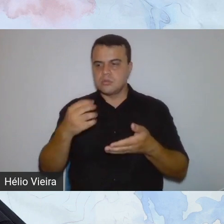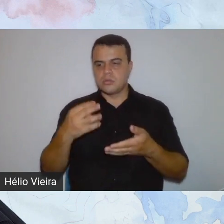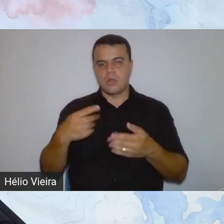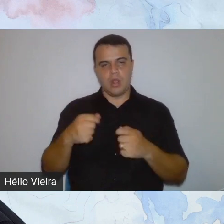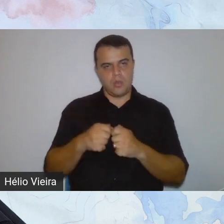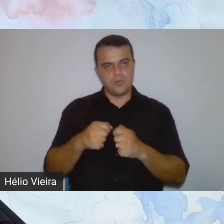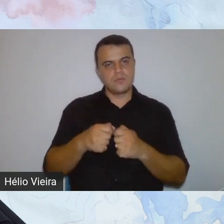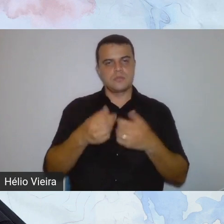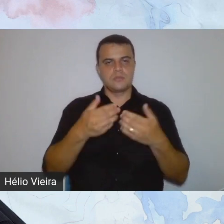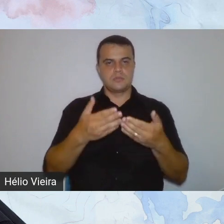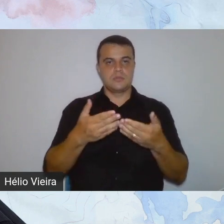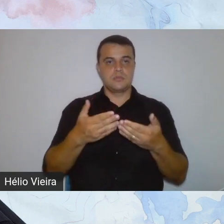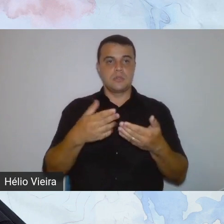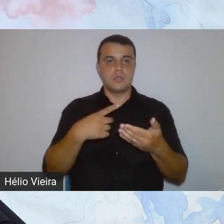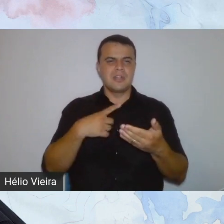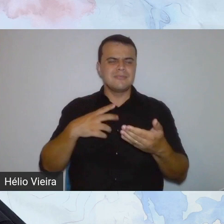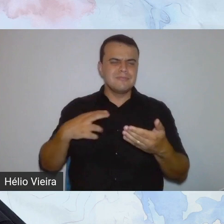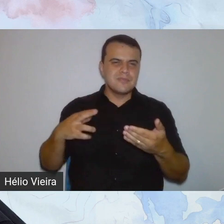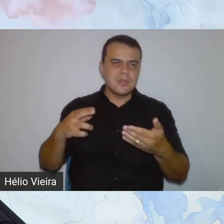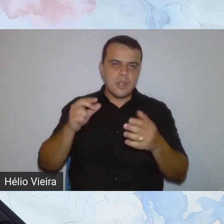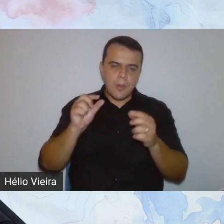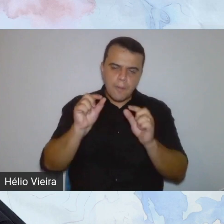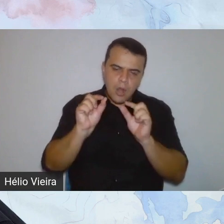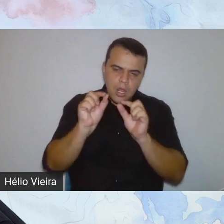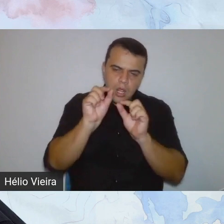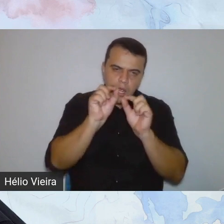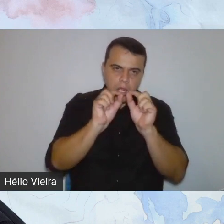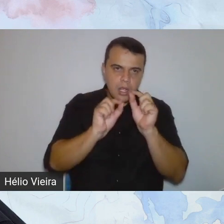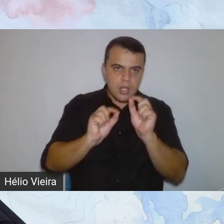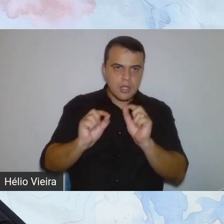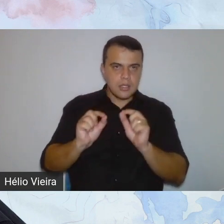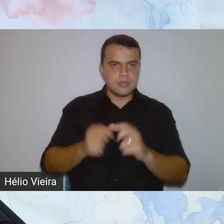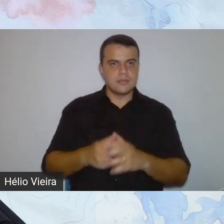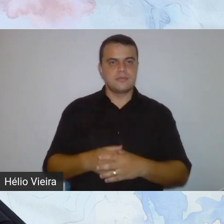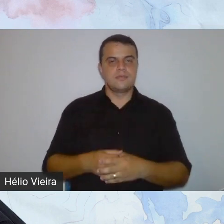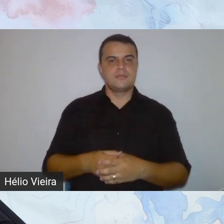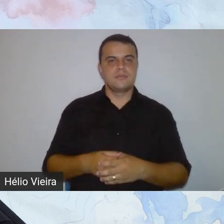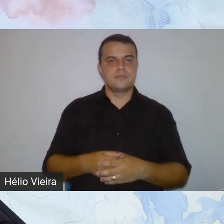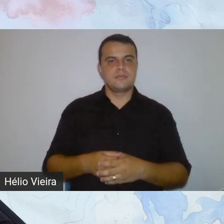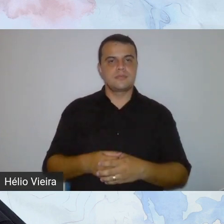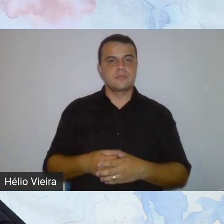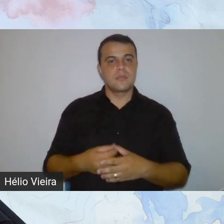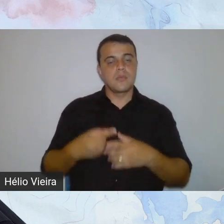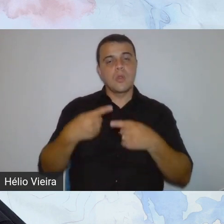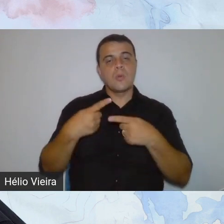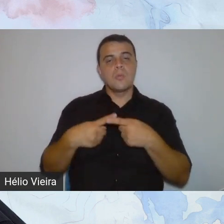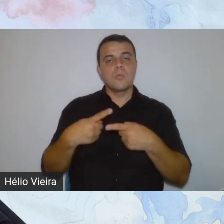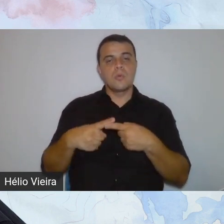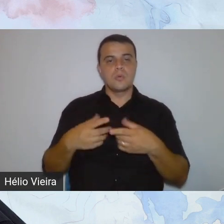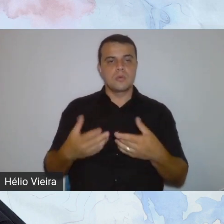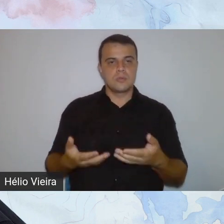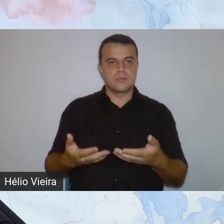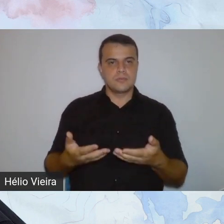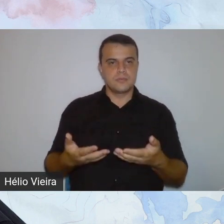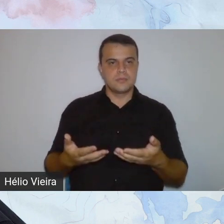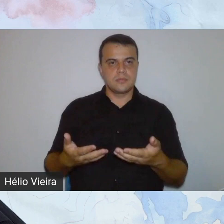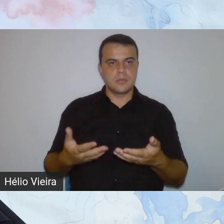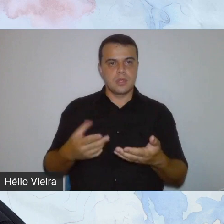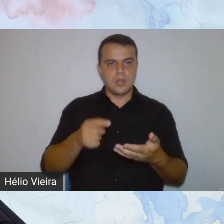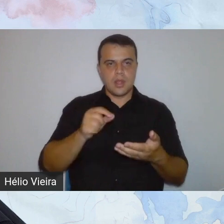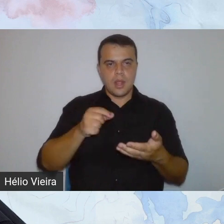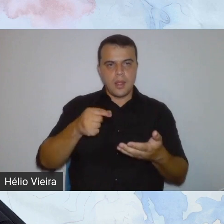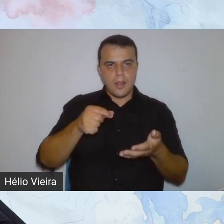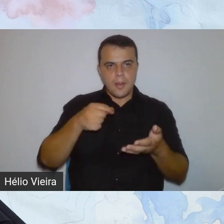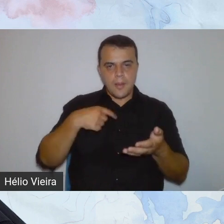fiz isso daqui. Tá vendo que tem várias bolinhas em vários lugares? Foi justamente a pincelada que eu